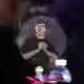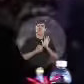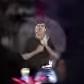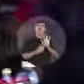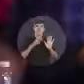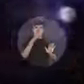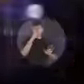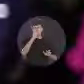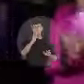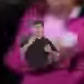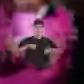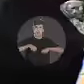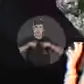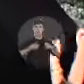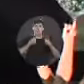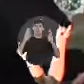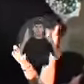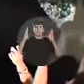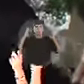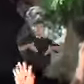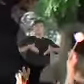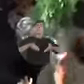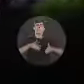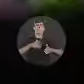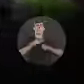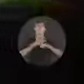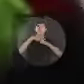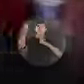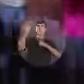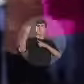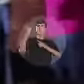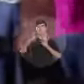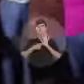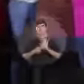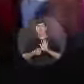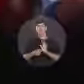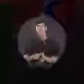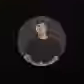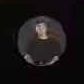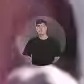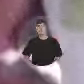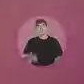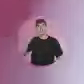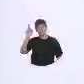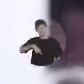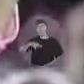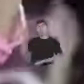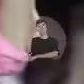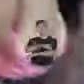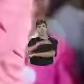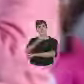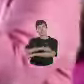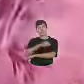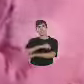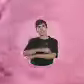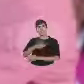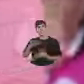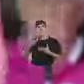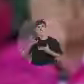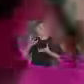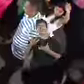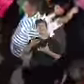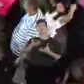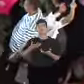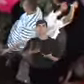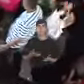mostrar força, garra, determinação, vitória. É isso, Mossoró. É